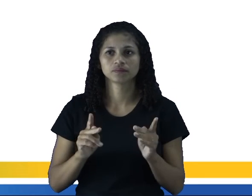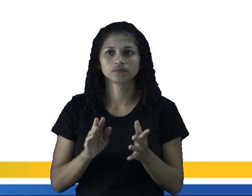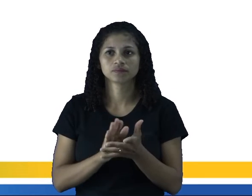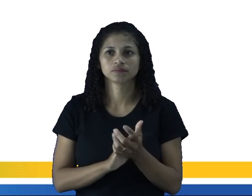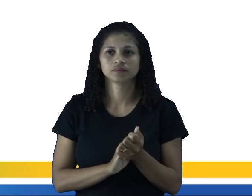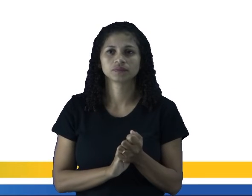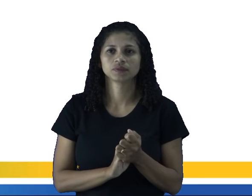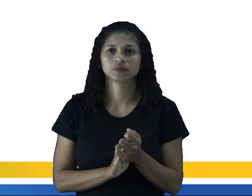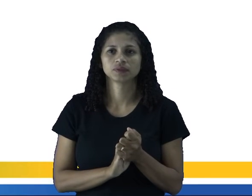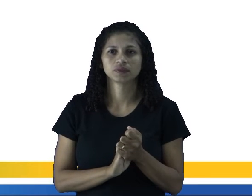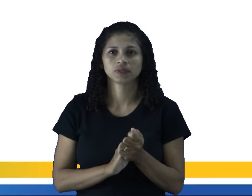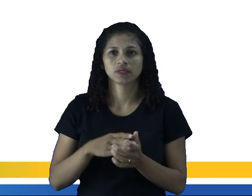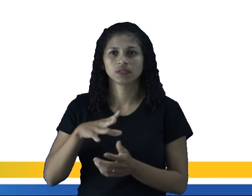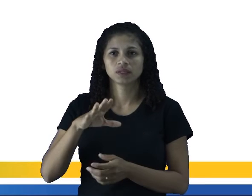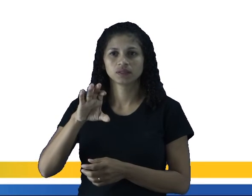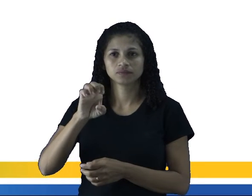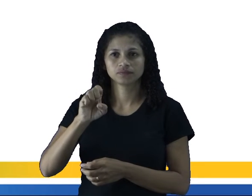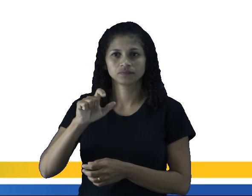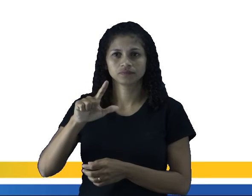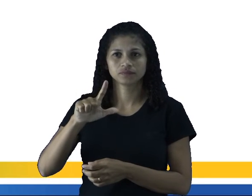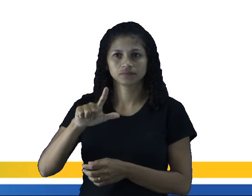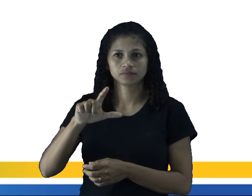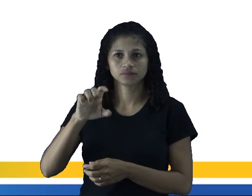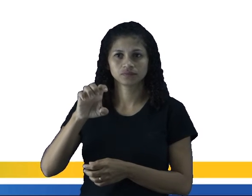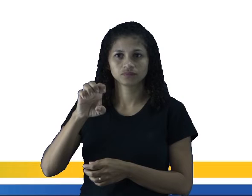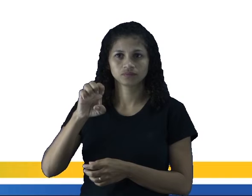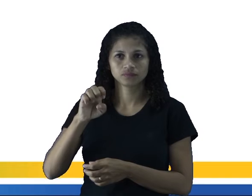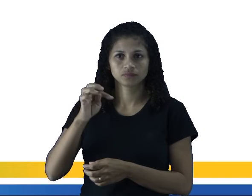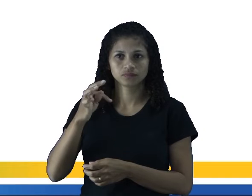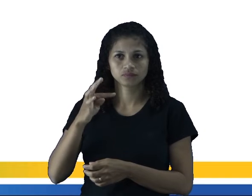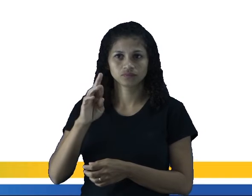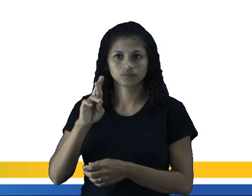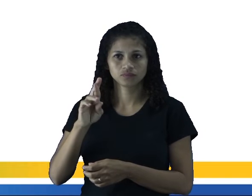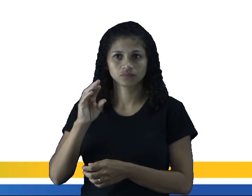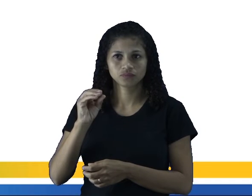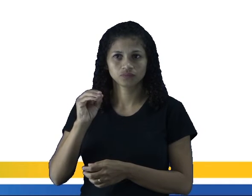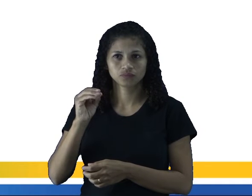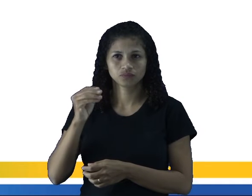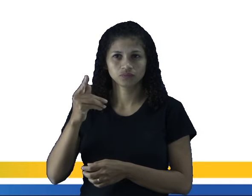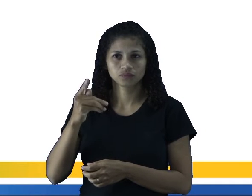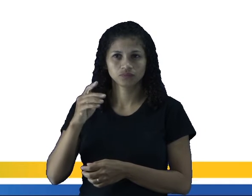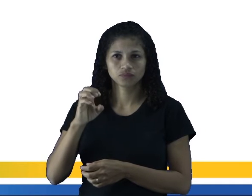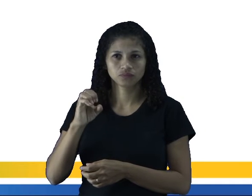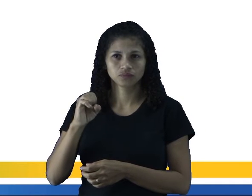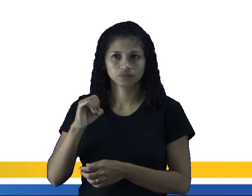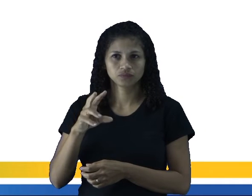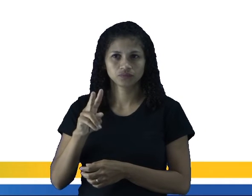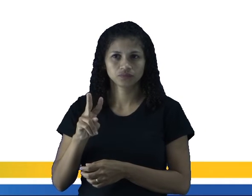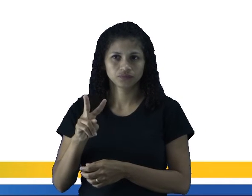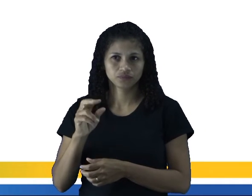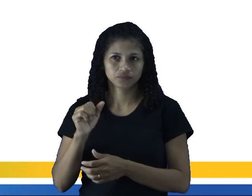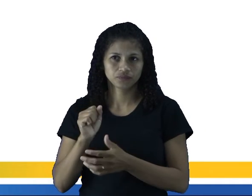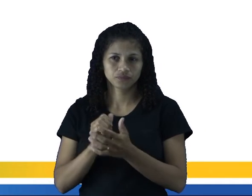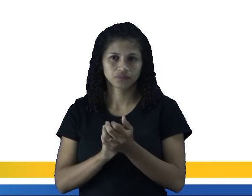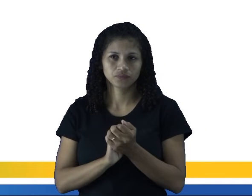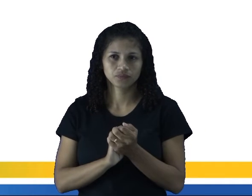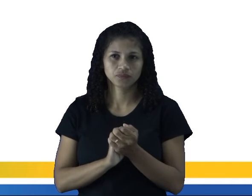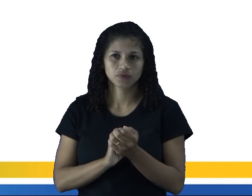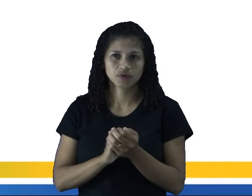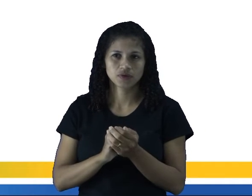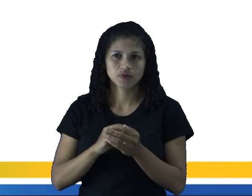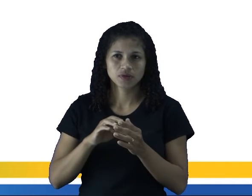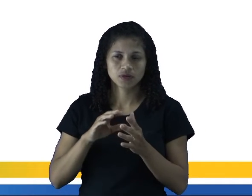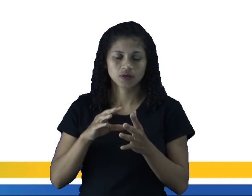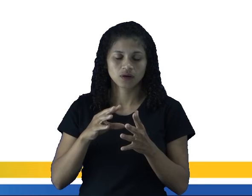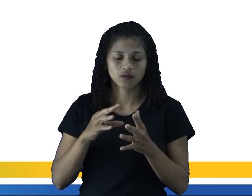A próxima propriedade é a eletropositividade ou caráter metálico, que é a energia liberada pelo átomo quando ele se forma um